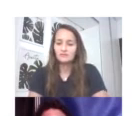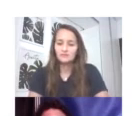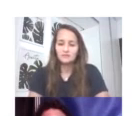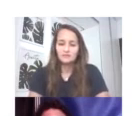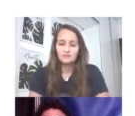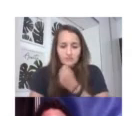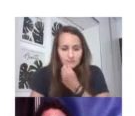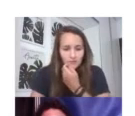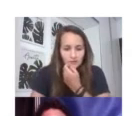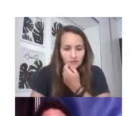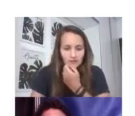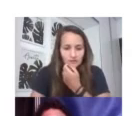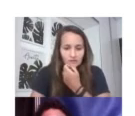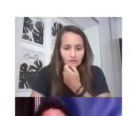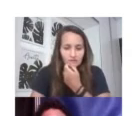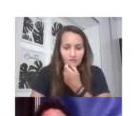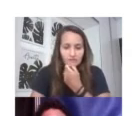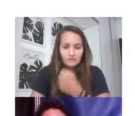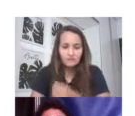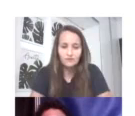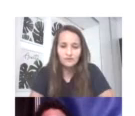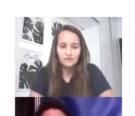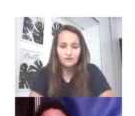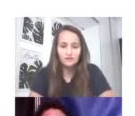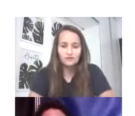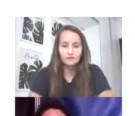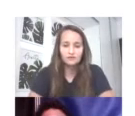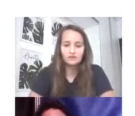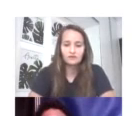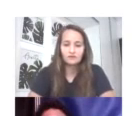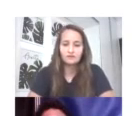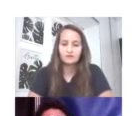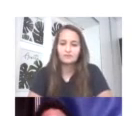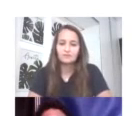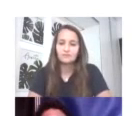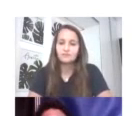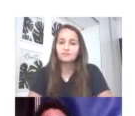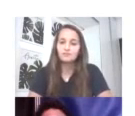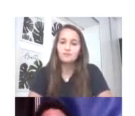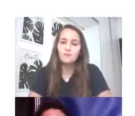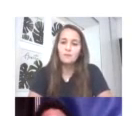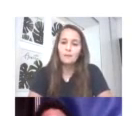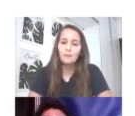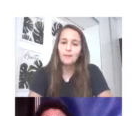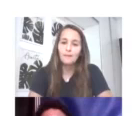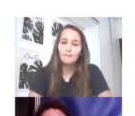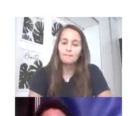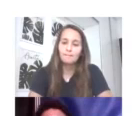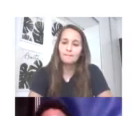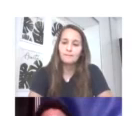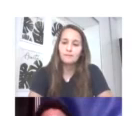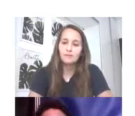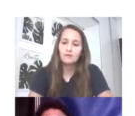plataformas digitais. E o ERI, que veio ser um ensino, né, que não necessariamente foi estudado